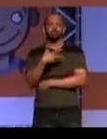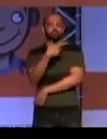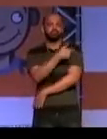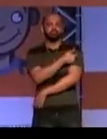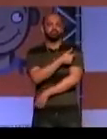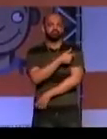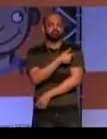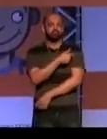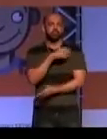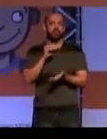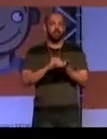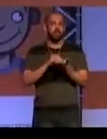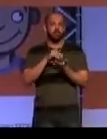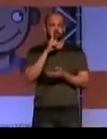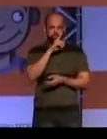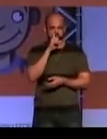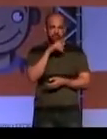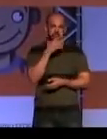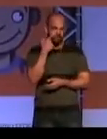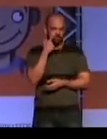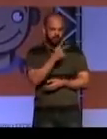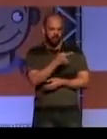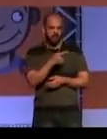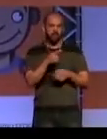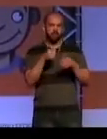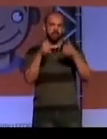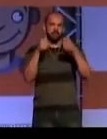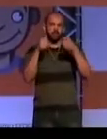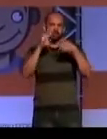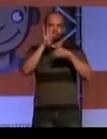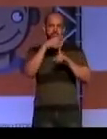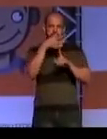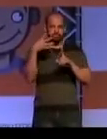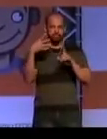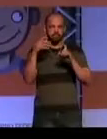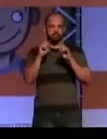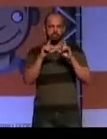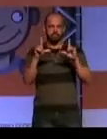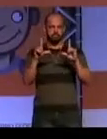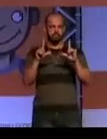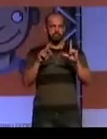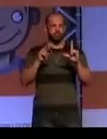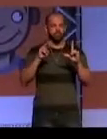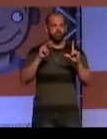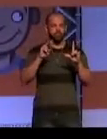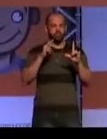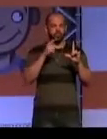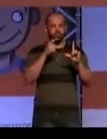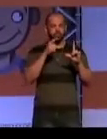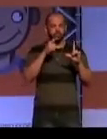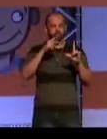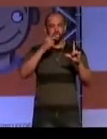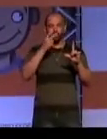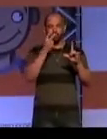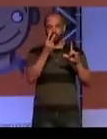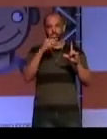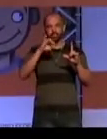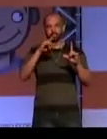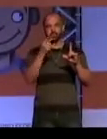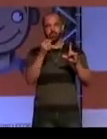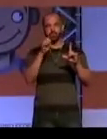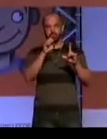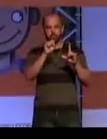vacinação, que vocês veem aqui nesses números. 2 milhões de